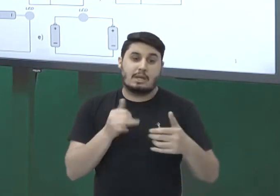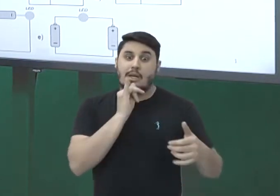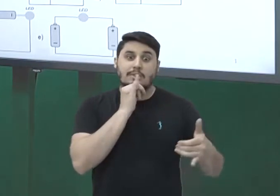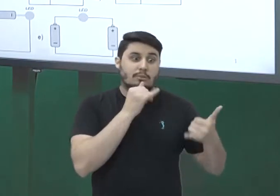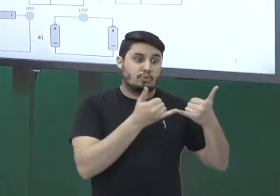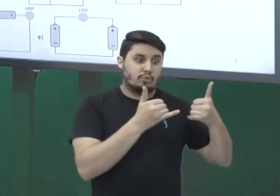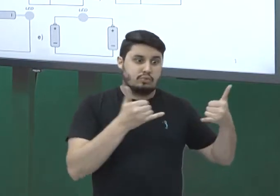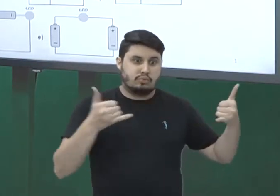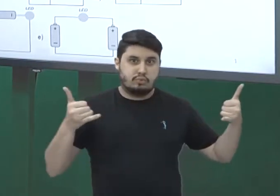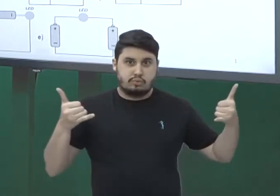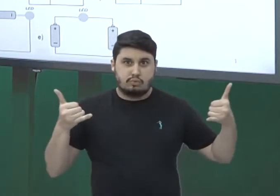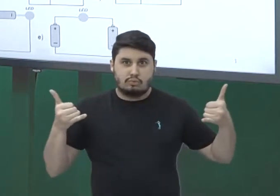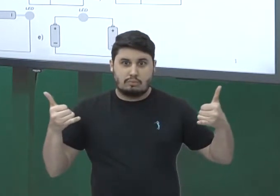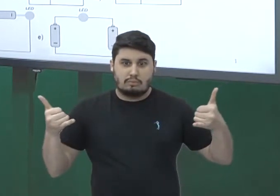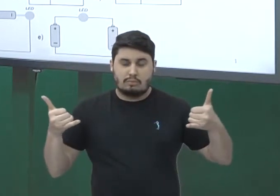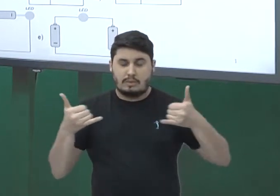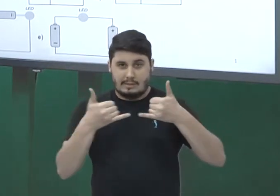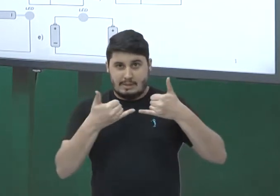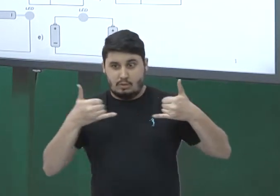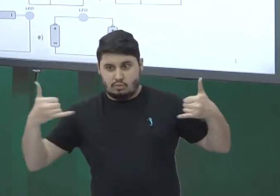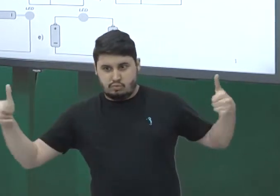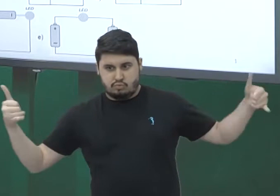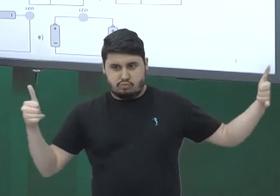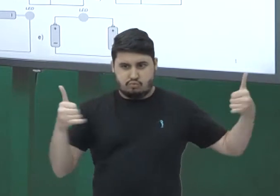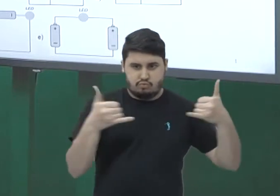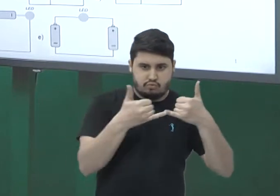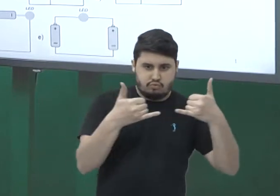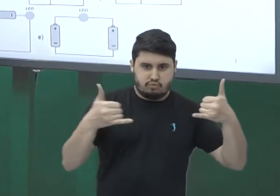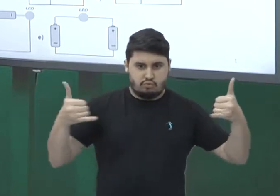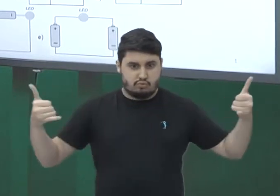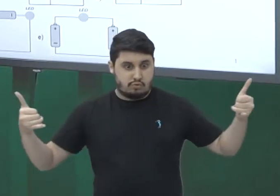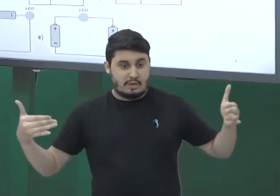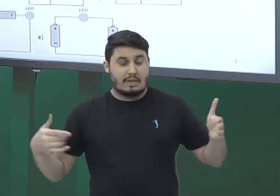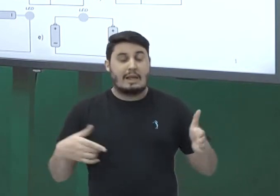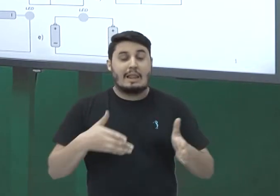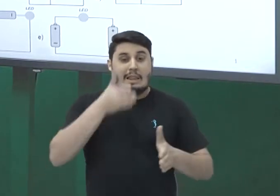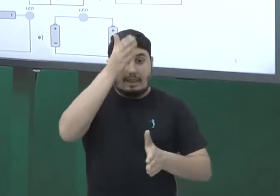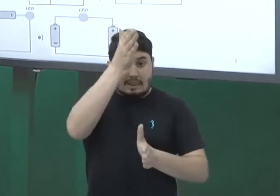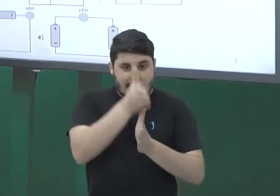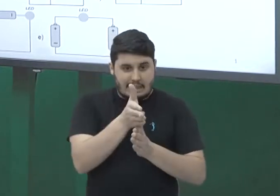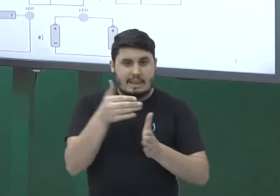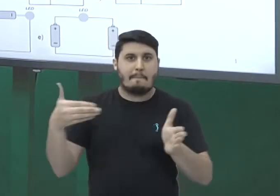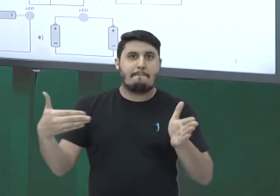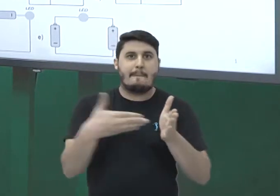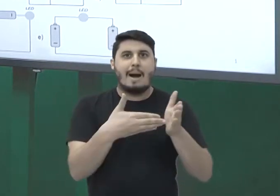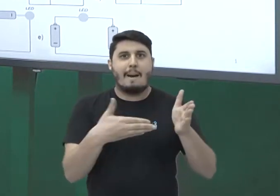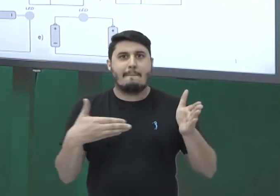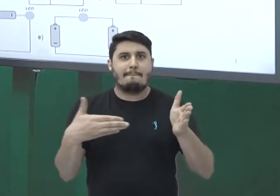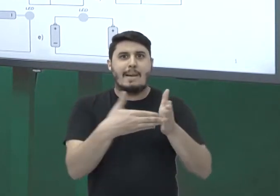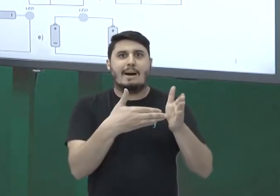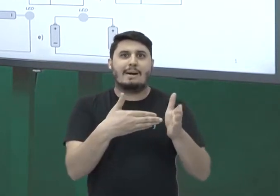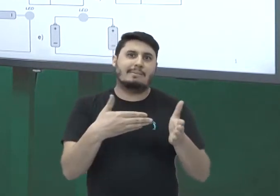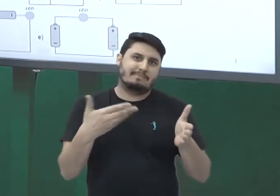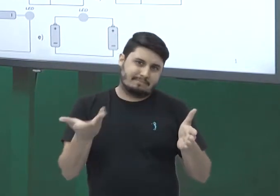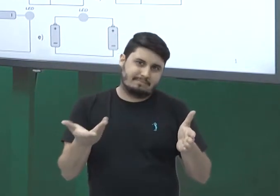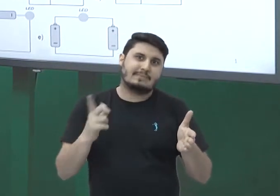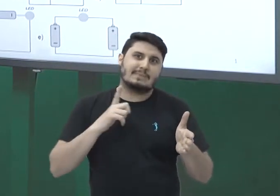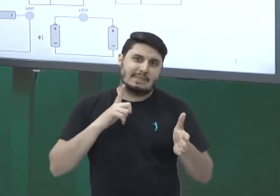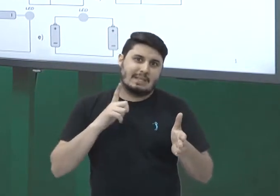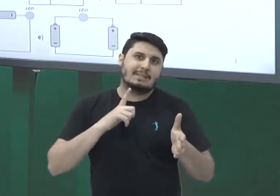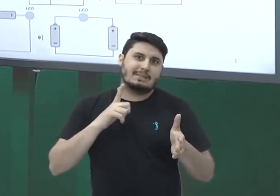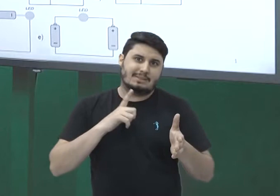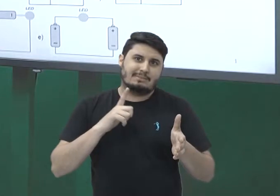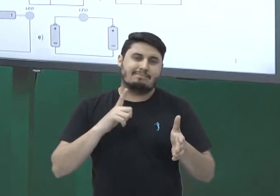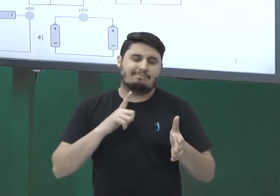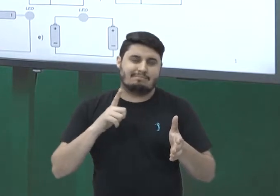para frente eu vou detalhar um pouquinho mais a respeito desses resistores. Lâmpadas funcionam como resistores. Também a gente pode entendê-las como